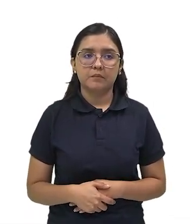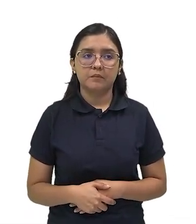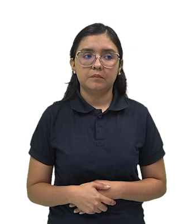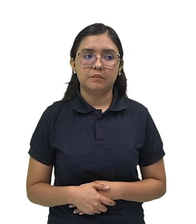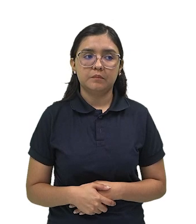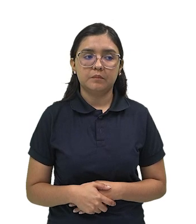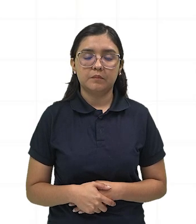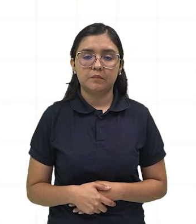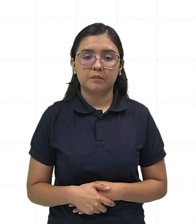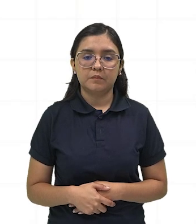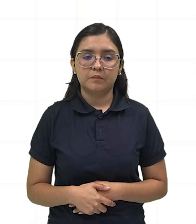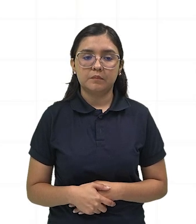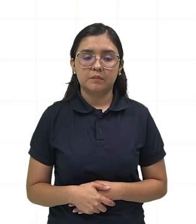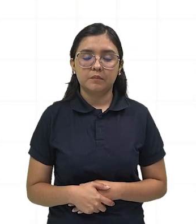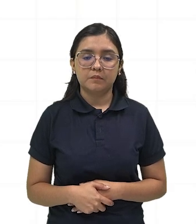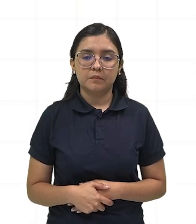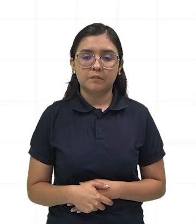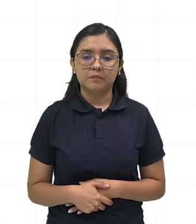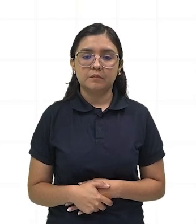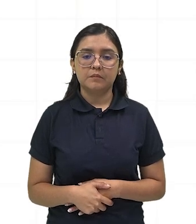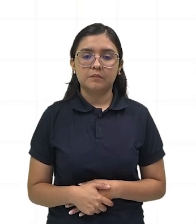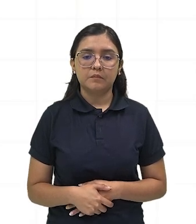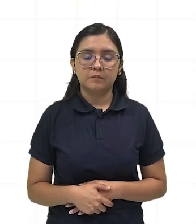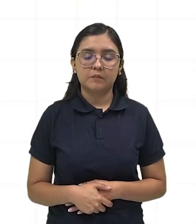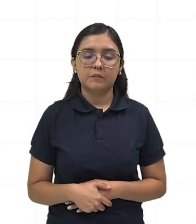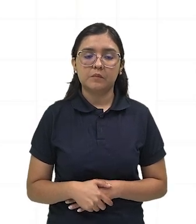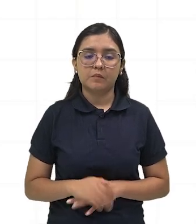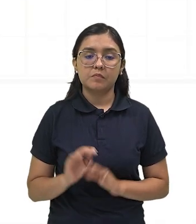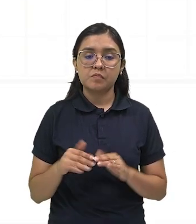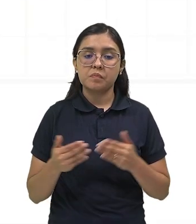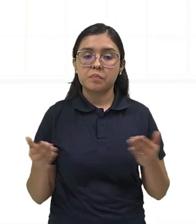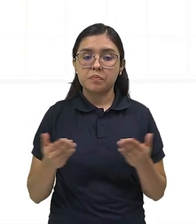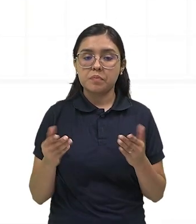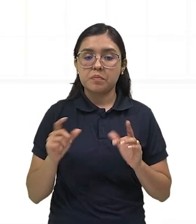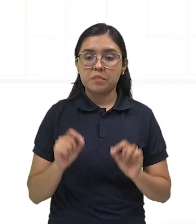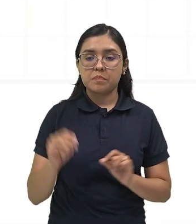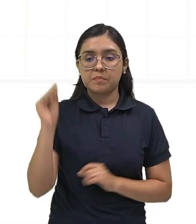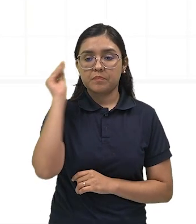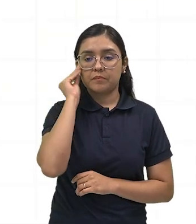Muito bem. Então, vamos aqui